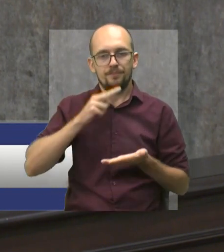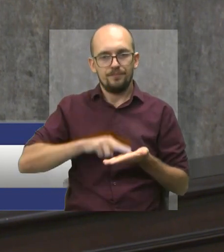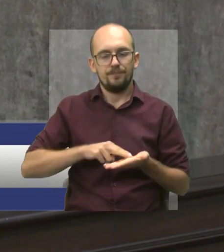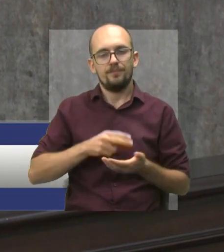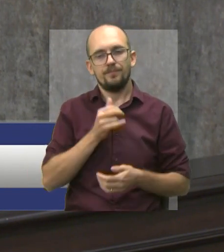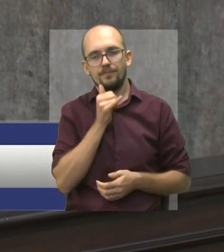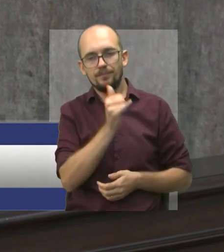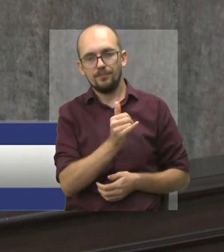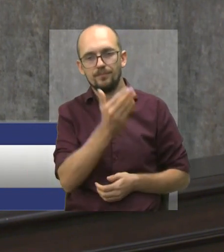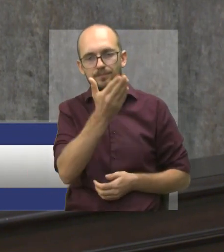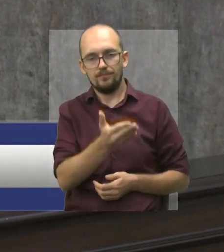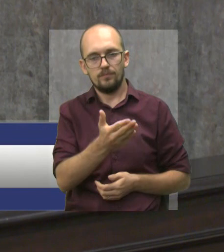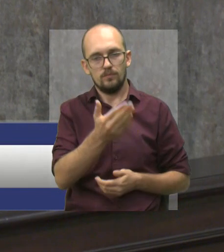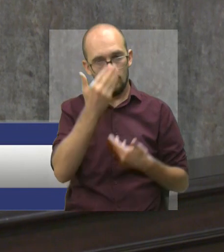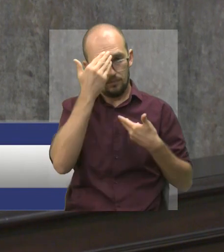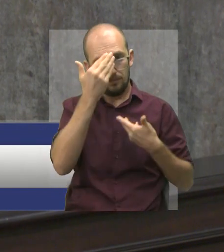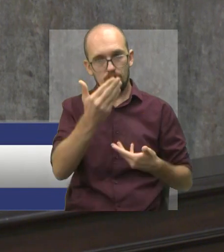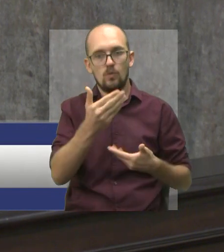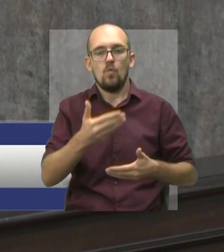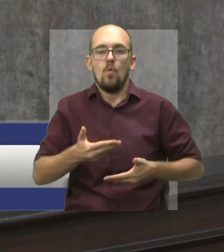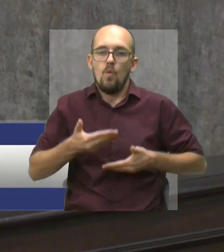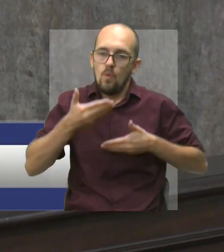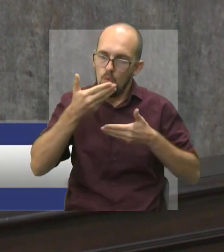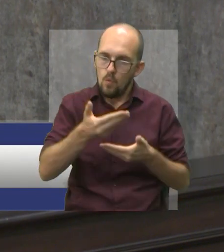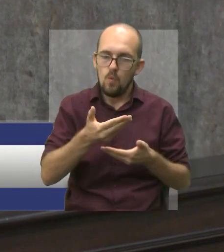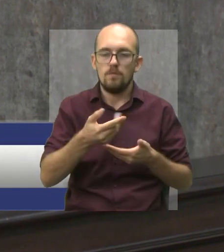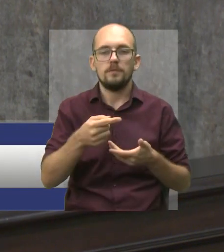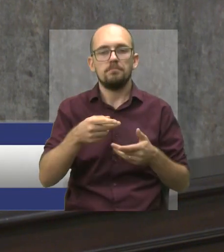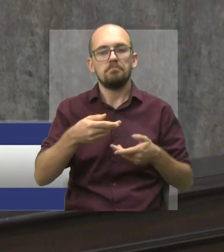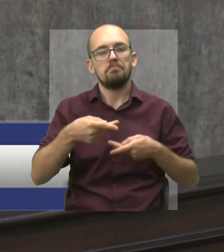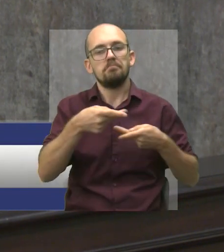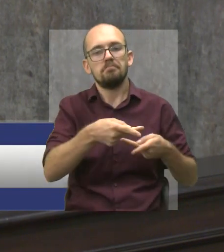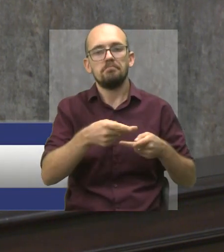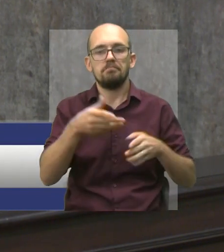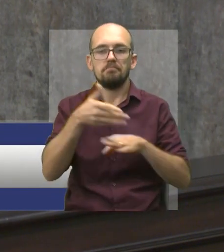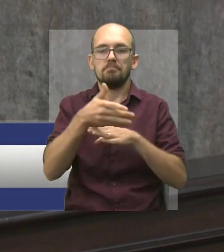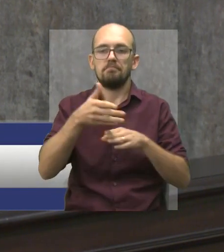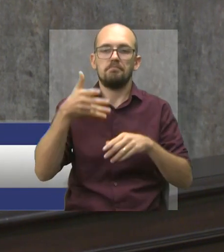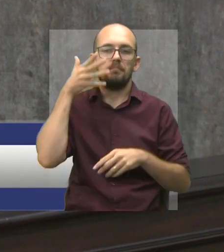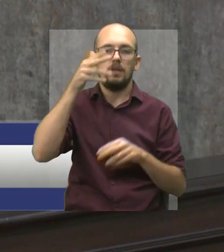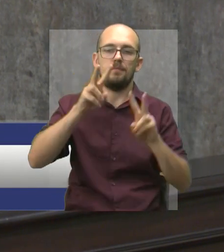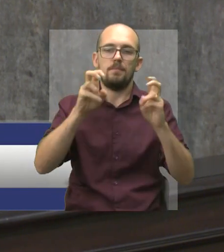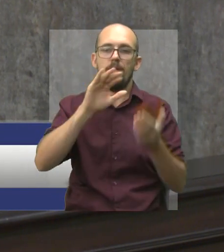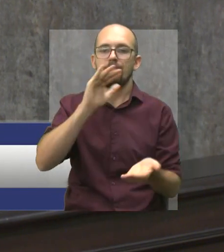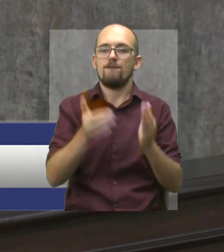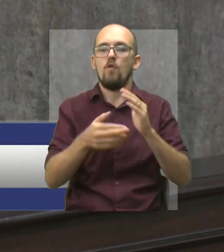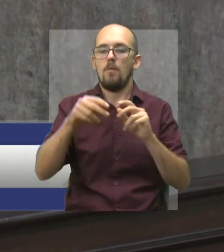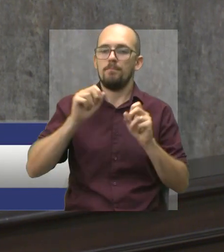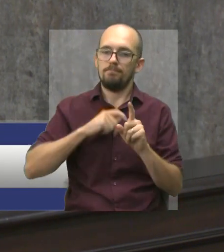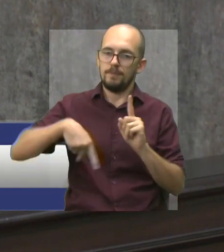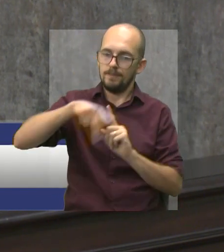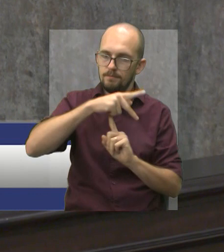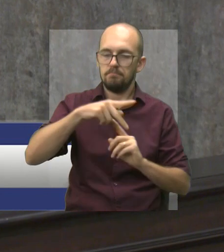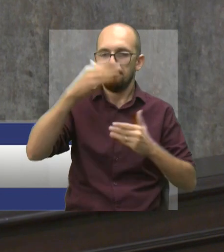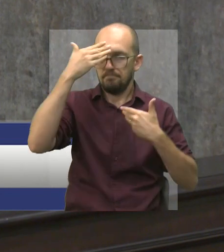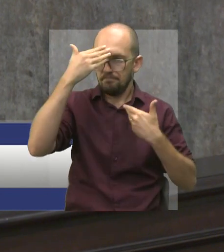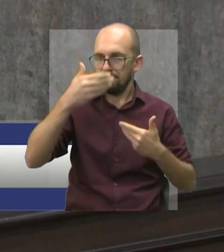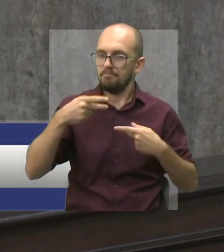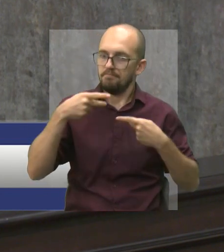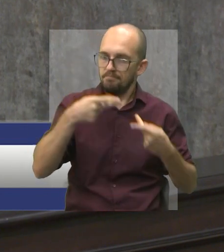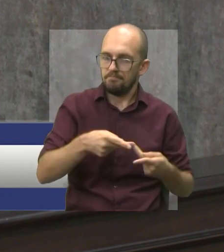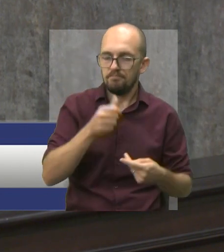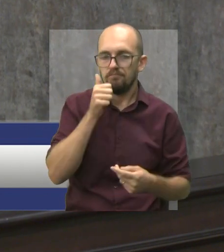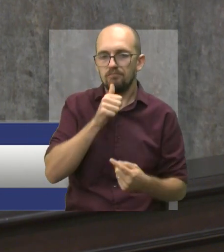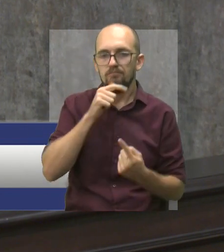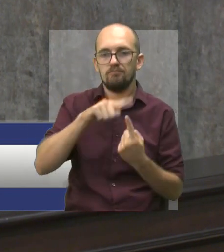fim de acusar o recebimento do honroso convite para participar da palestra sobre o tema Reforma da Previdência, ministrada pela doutora